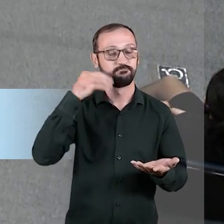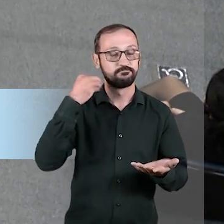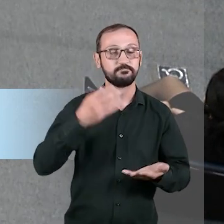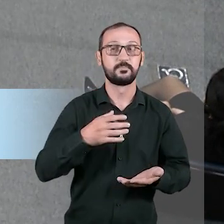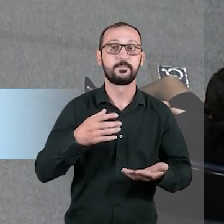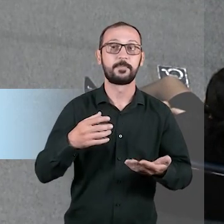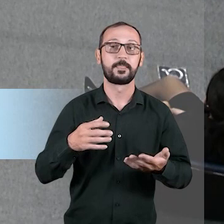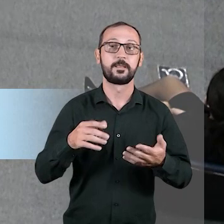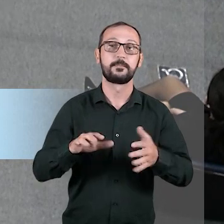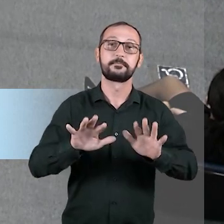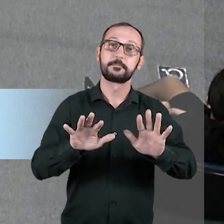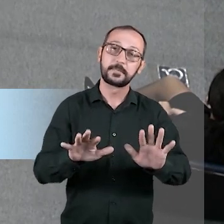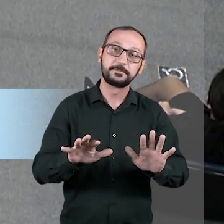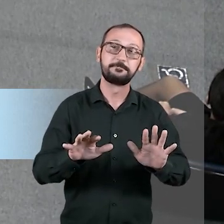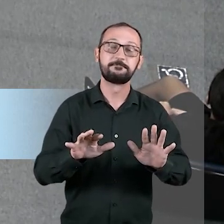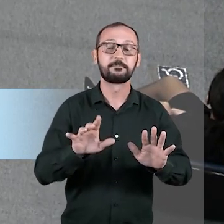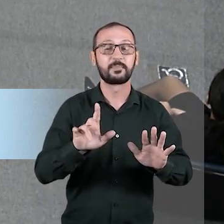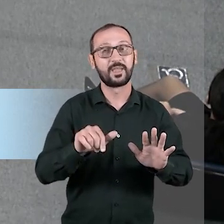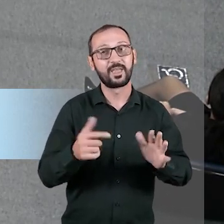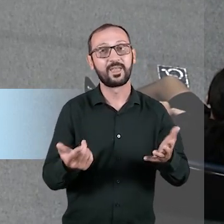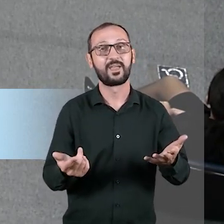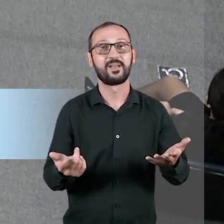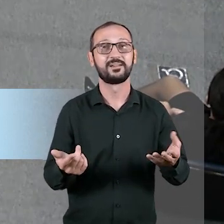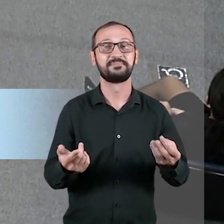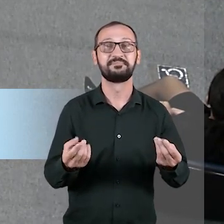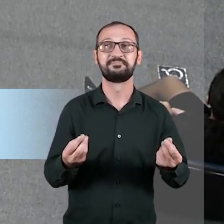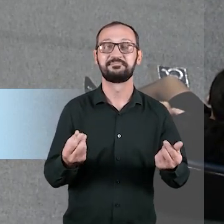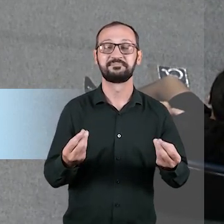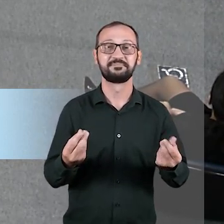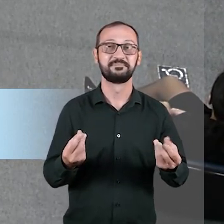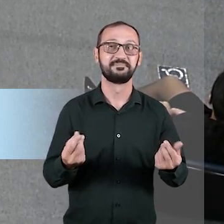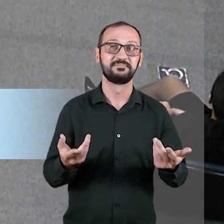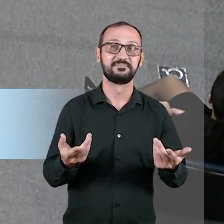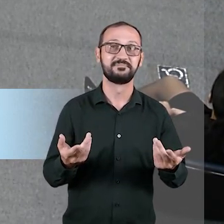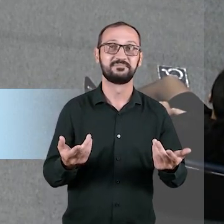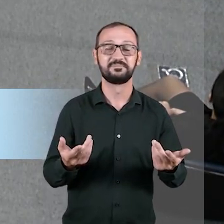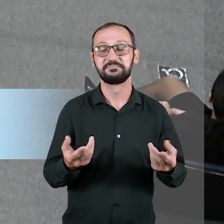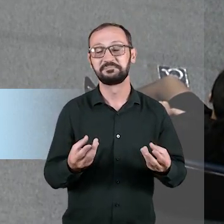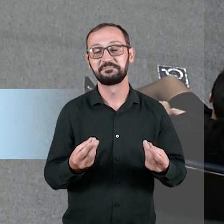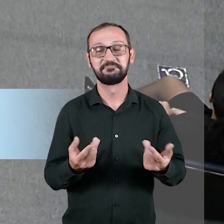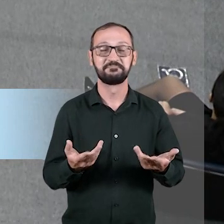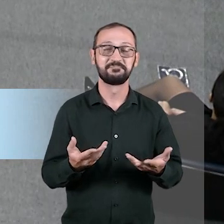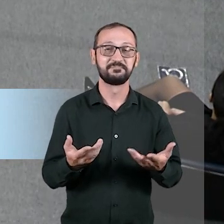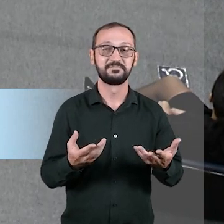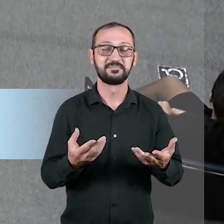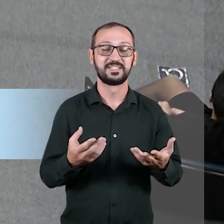vive, mas também é uma questão muito